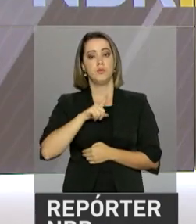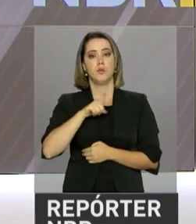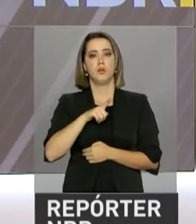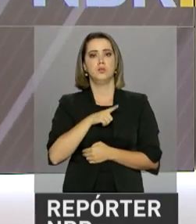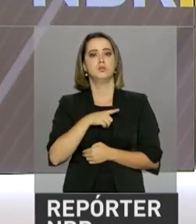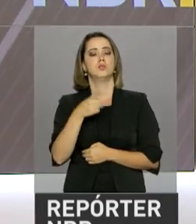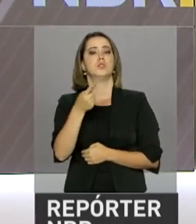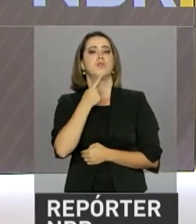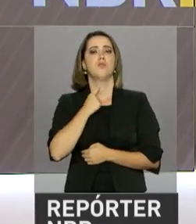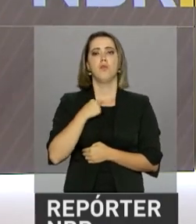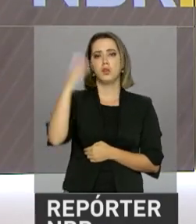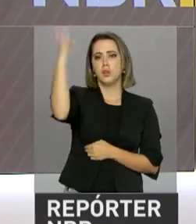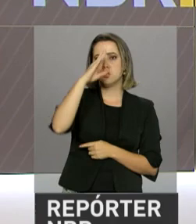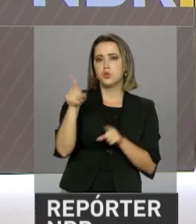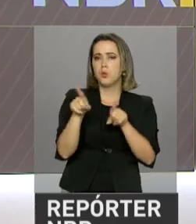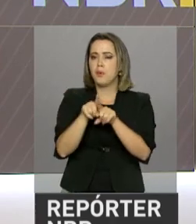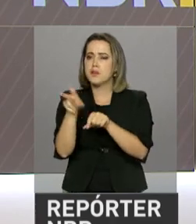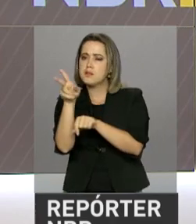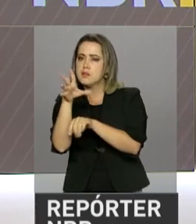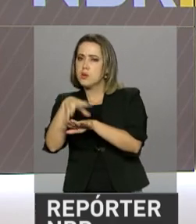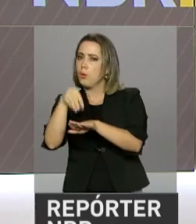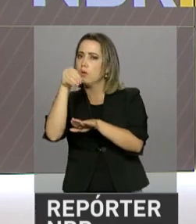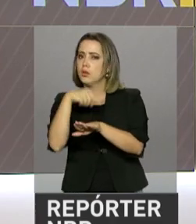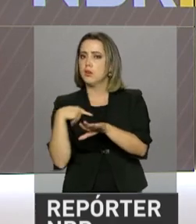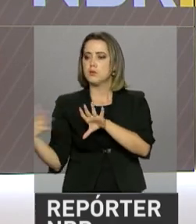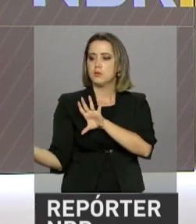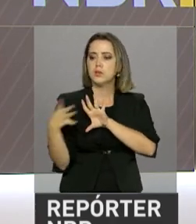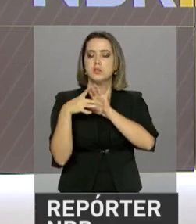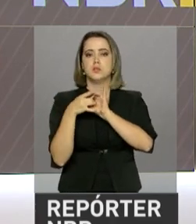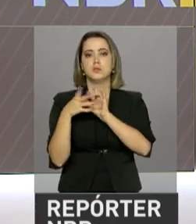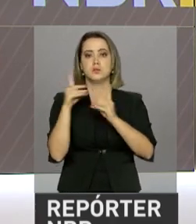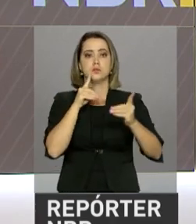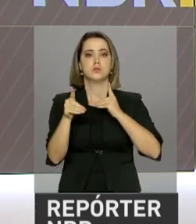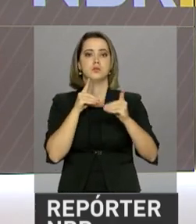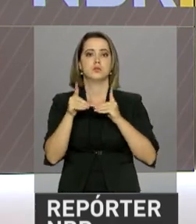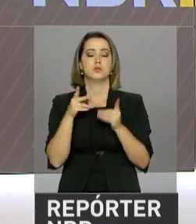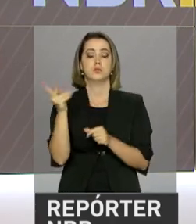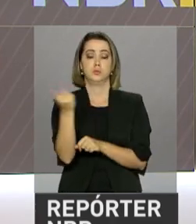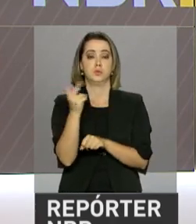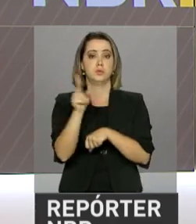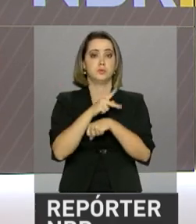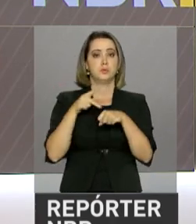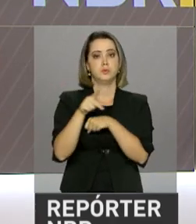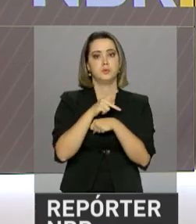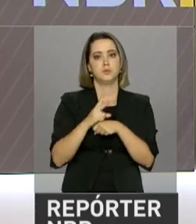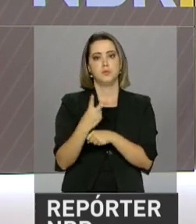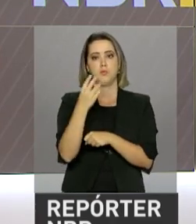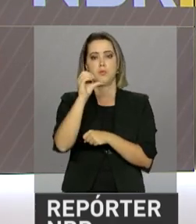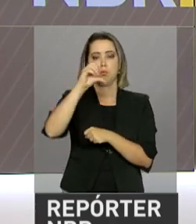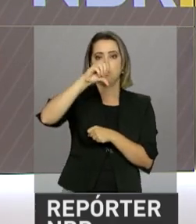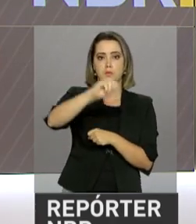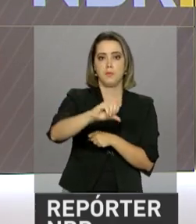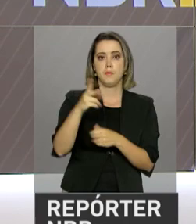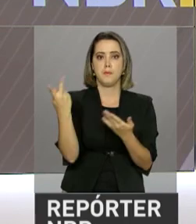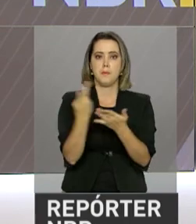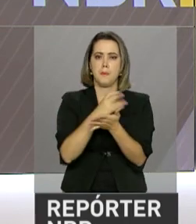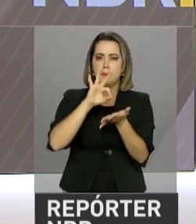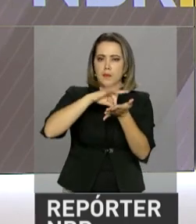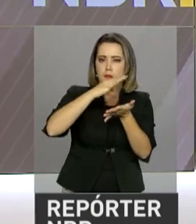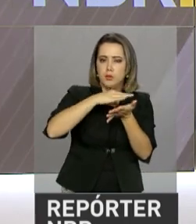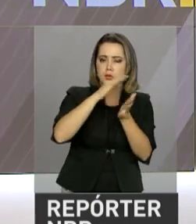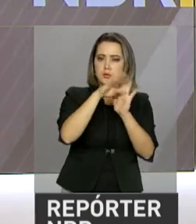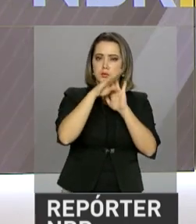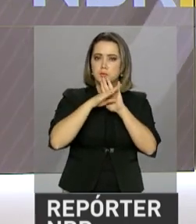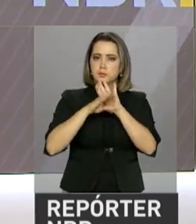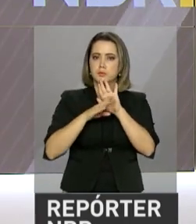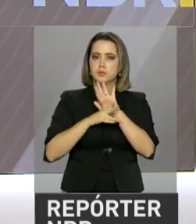interesse tanto do Brasil quanto da Suécia em intensificar o diálogo entre os dois países. Em 2009, foi assinado um plano de